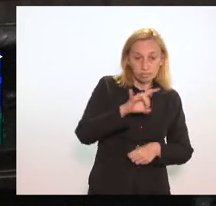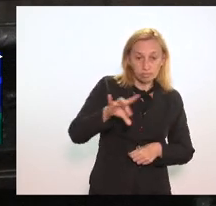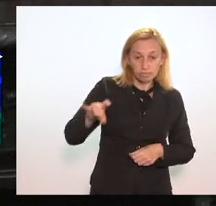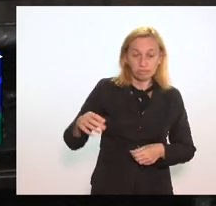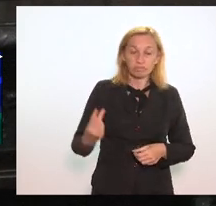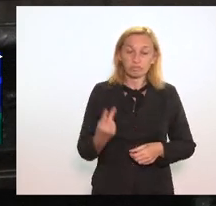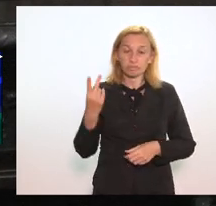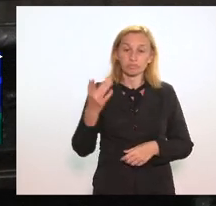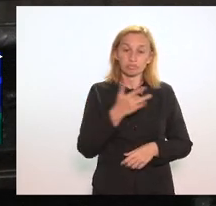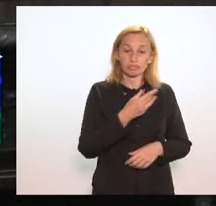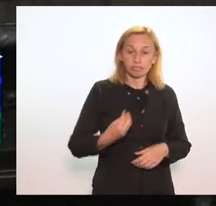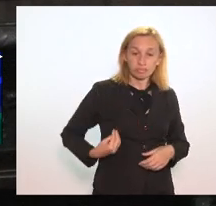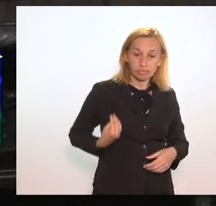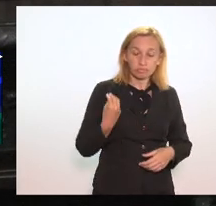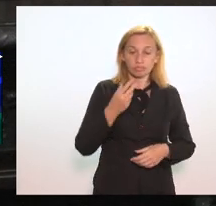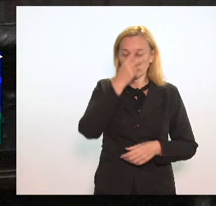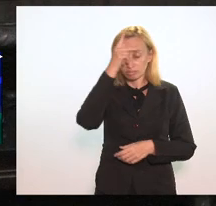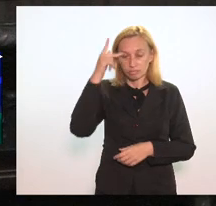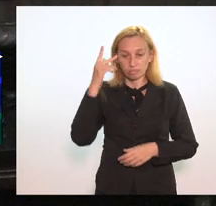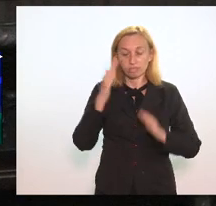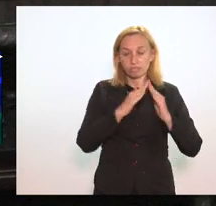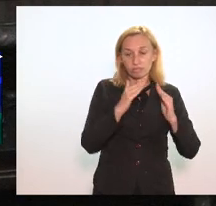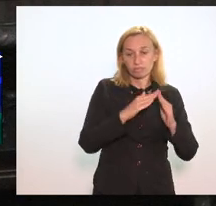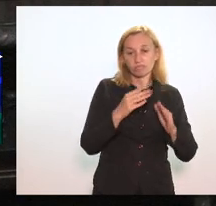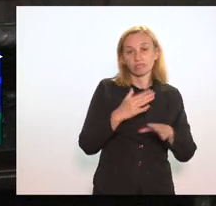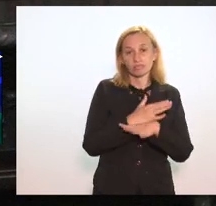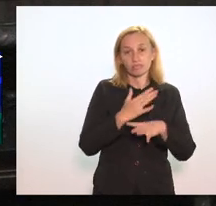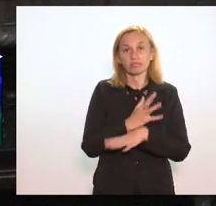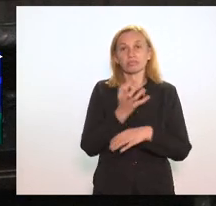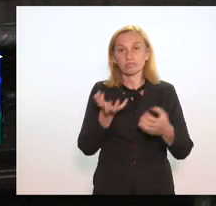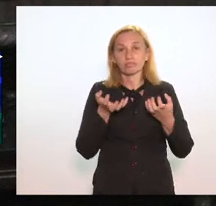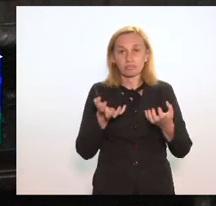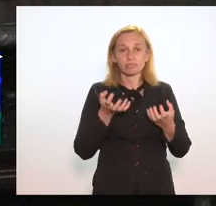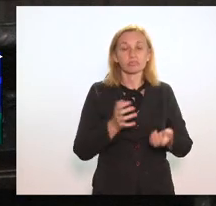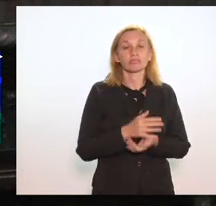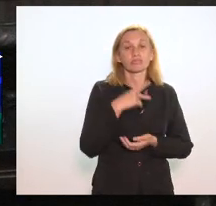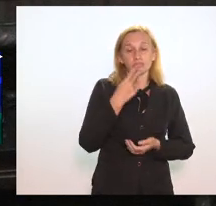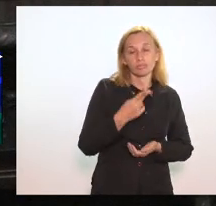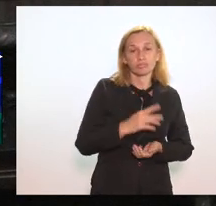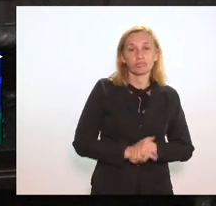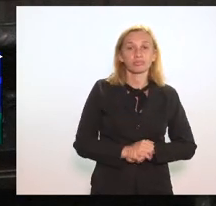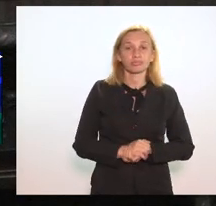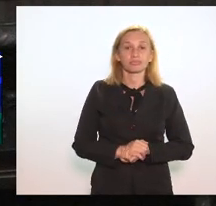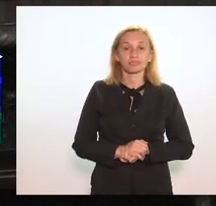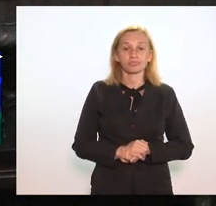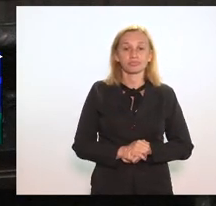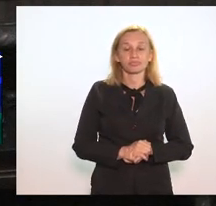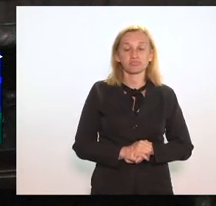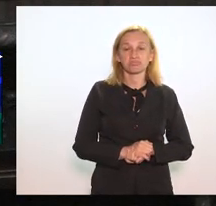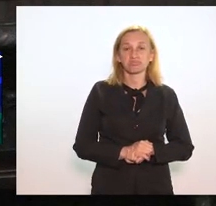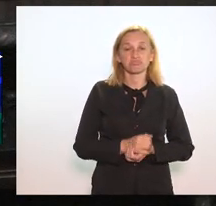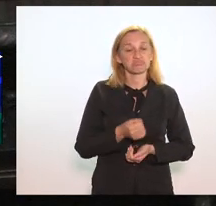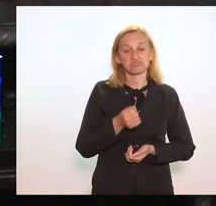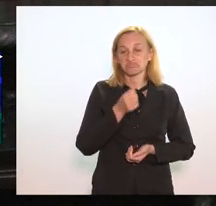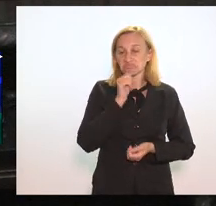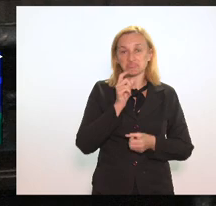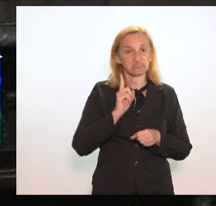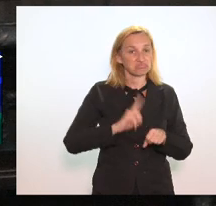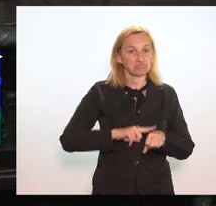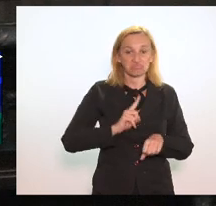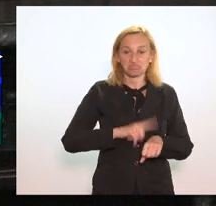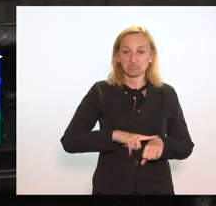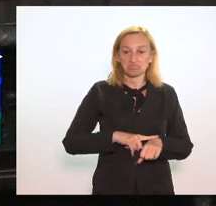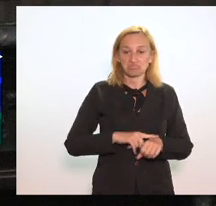das pessoas que moram nessa cidade e eu queria dizer aqui em momento algum existe